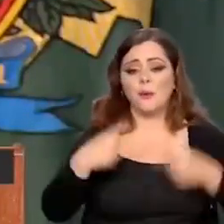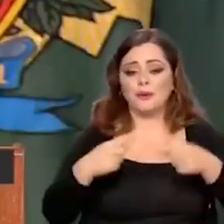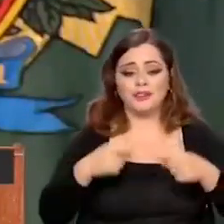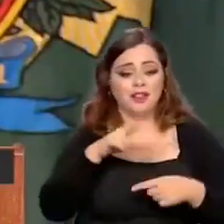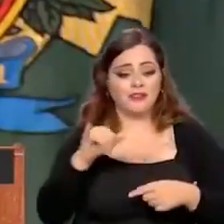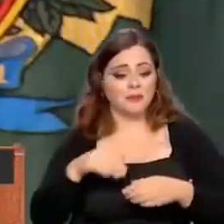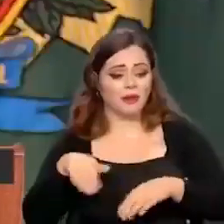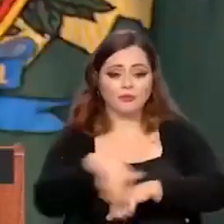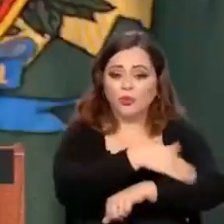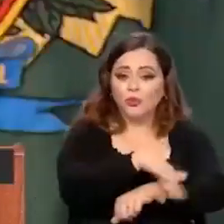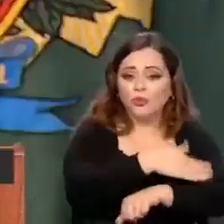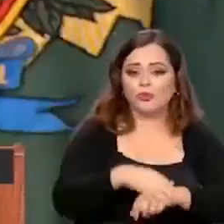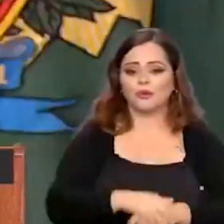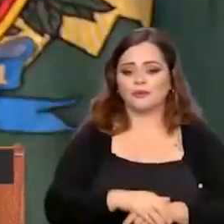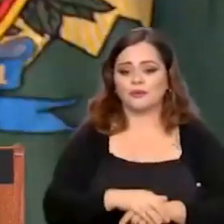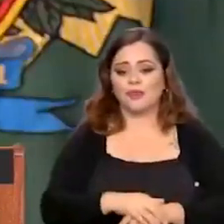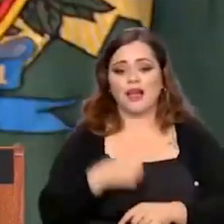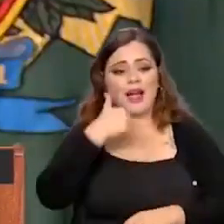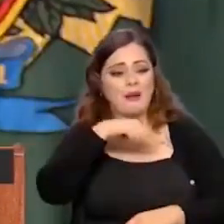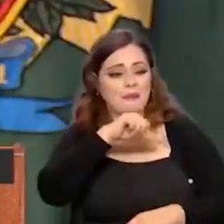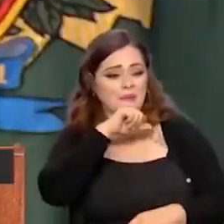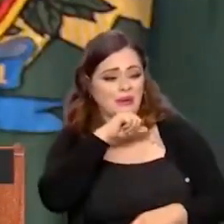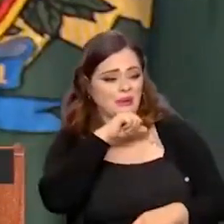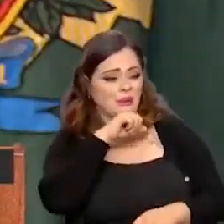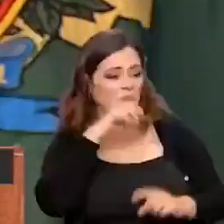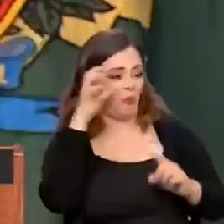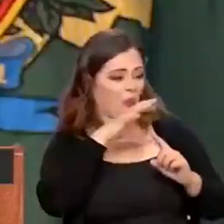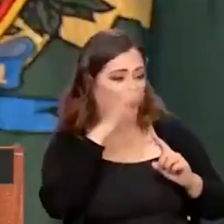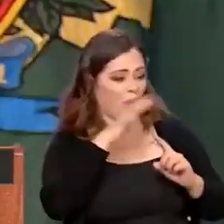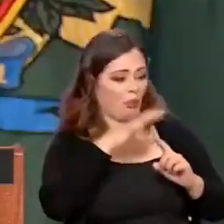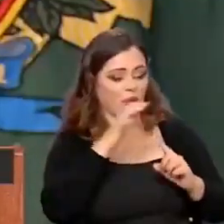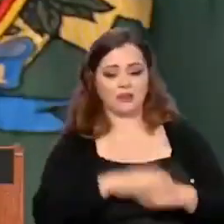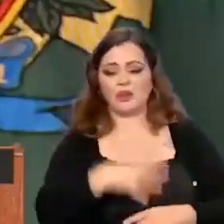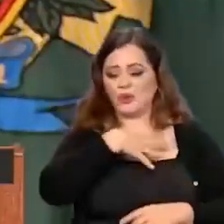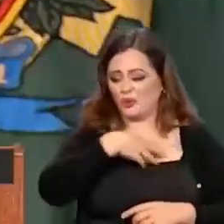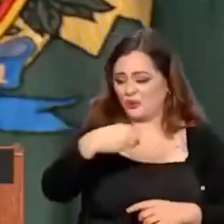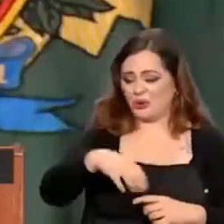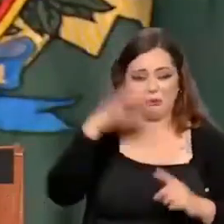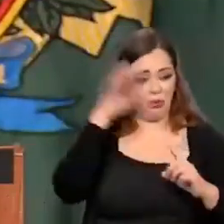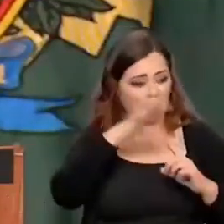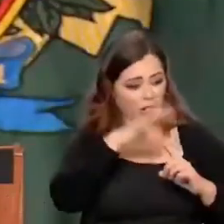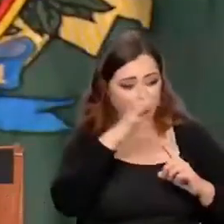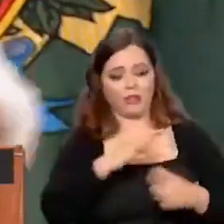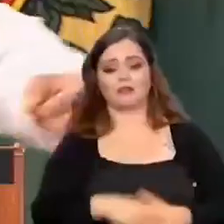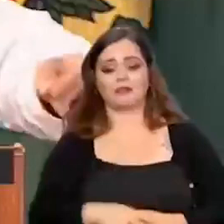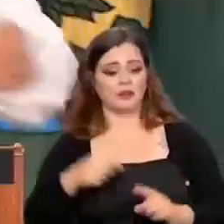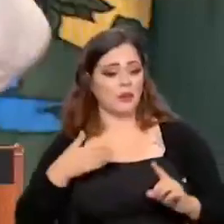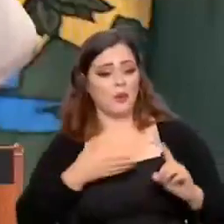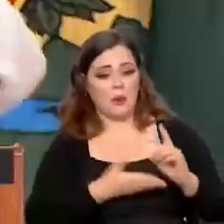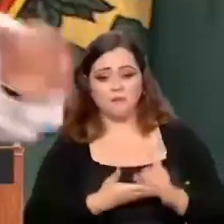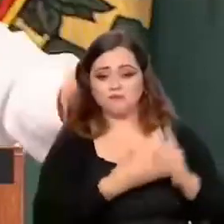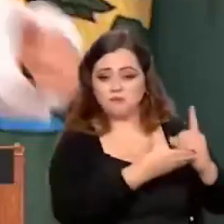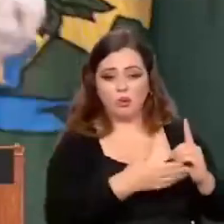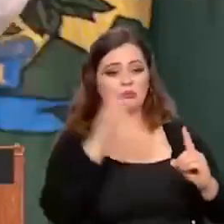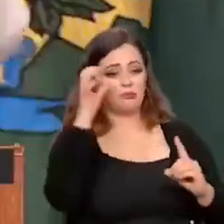rua, a mãe dele é xingada, ele é xingado, o filho dele é demonstrado na escola, ele é xingado de tudo quanto